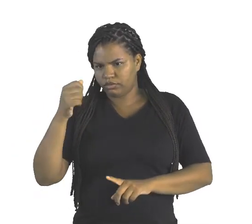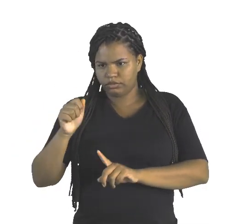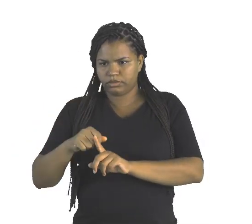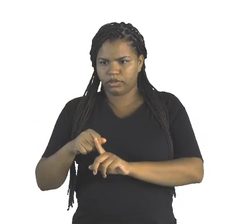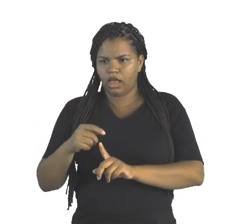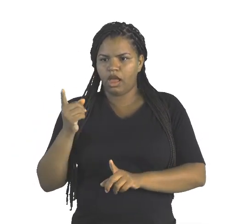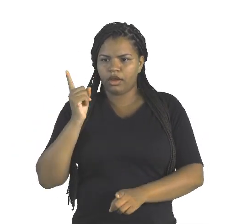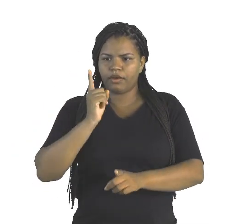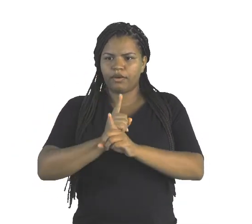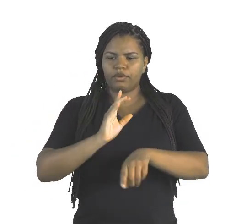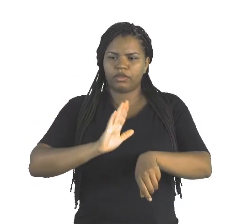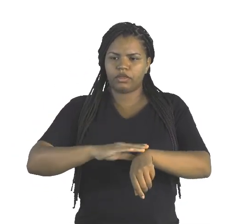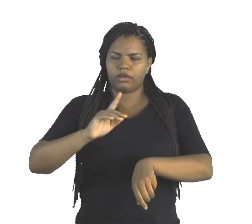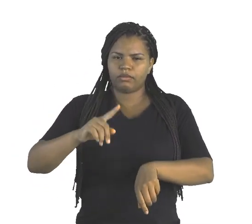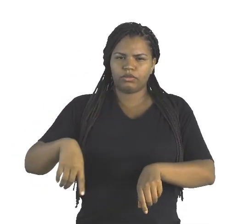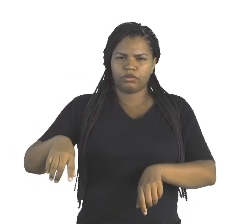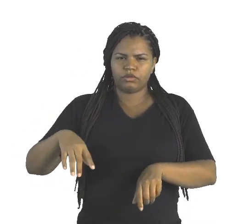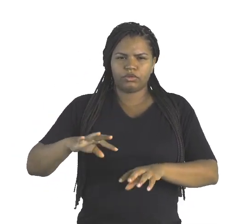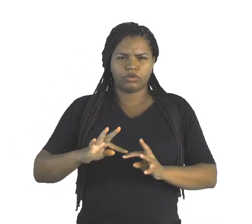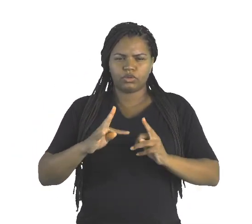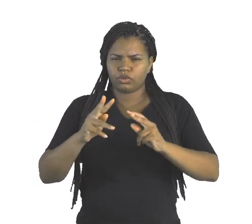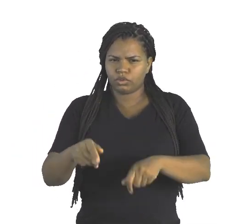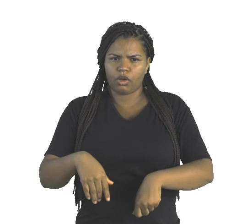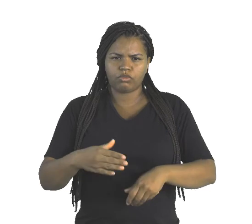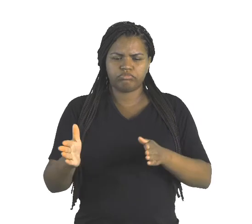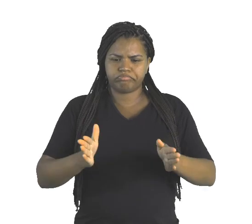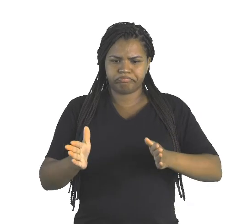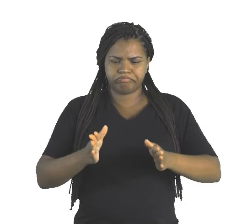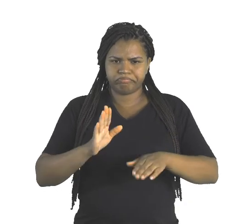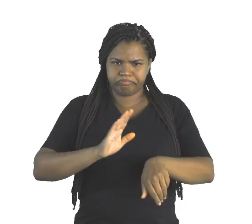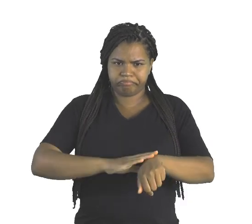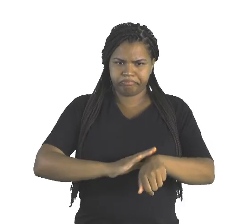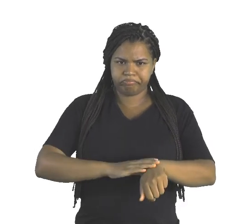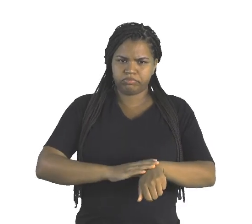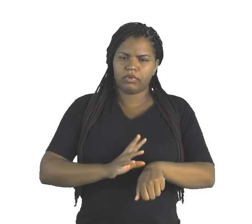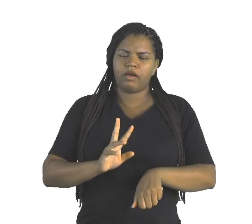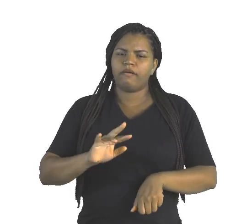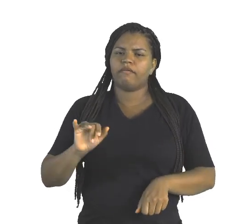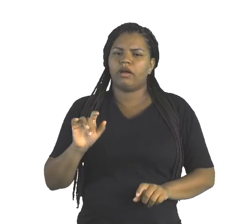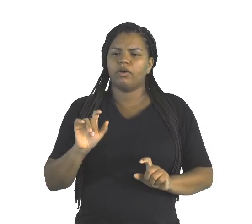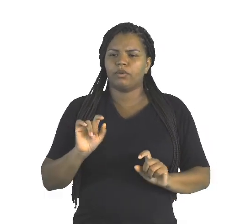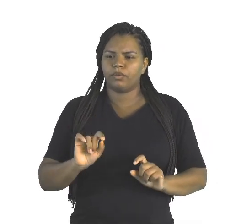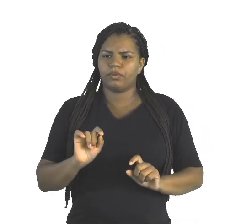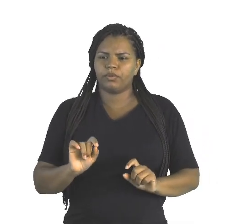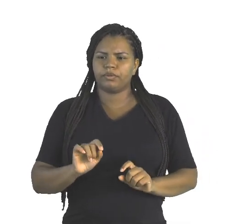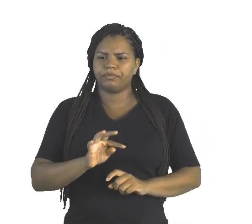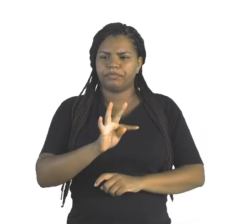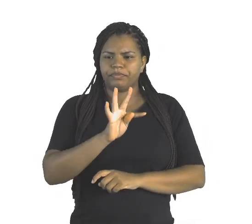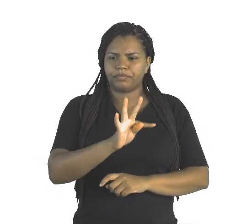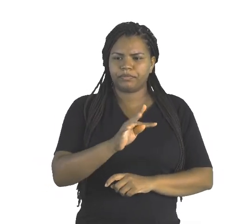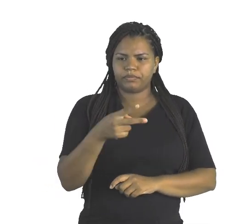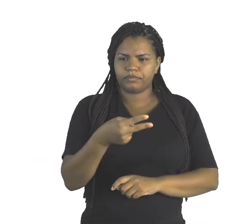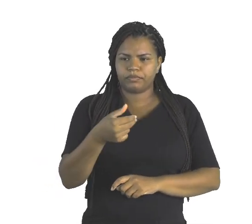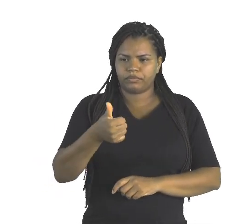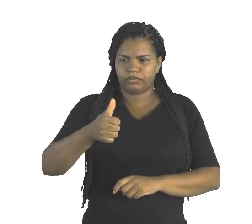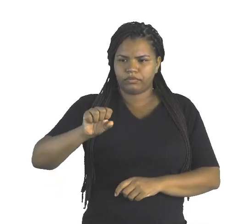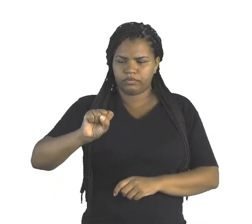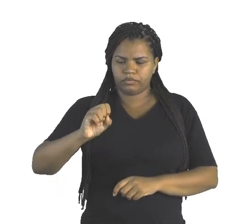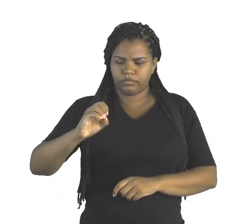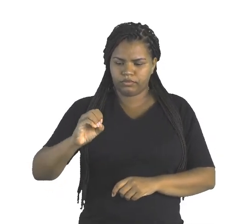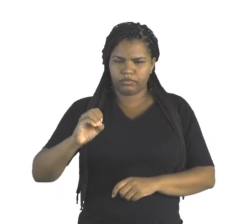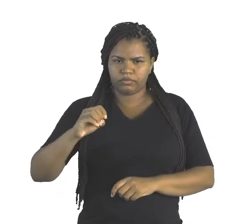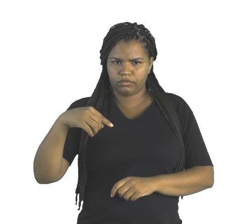tempo total do período de tempo, certo? Então vai ficar assim, T, que é igual a 180 horas